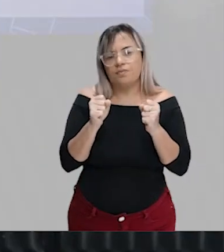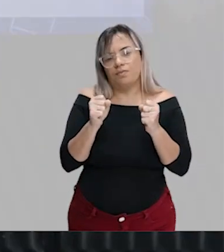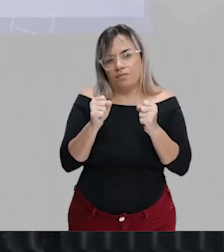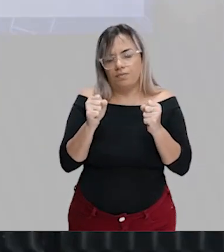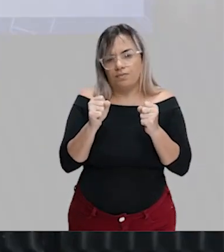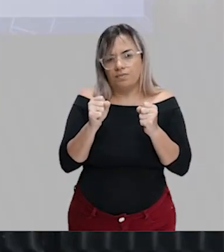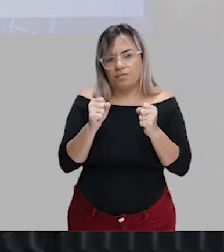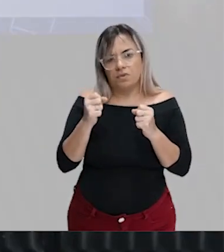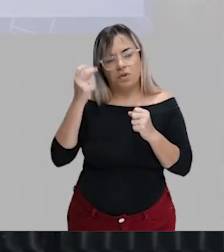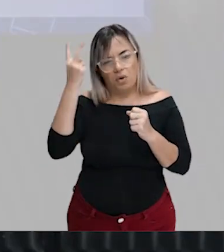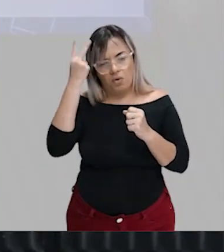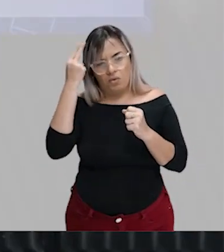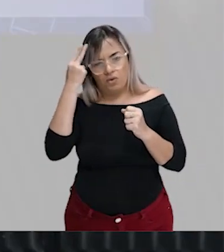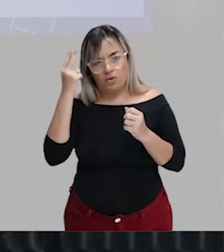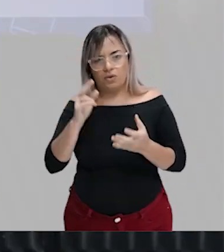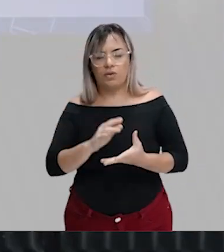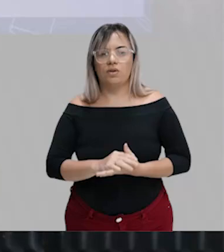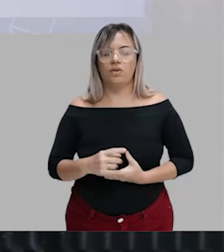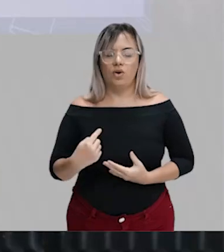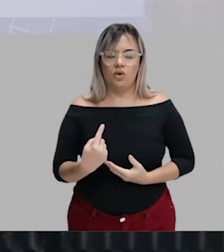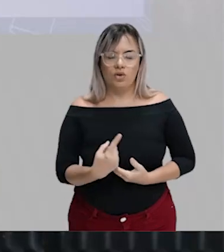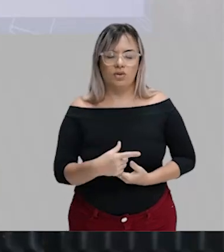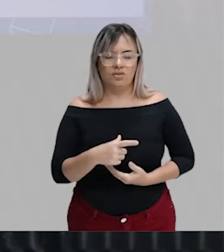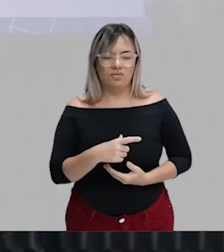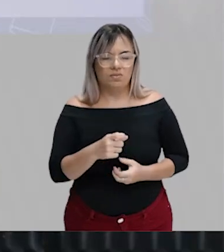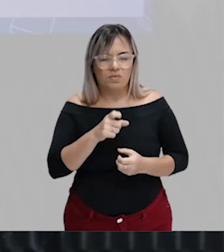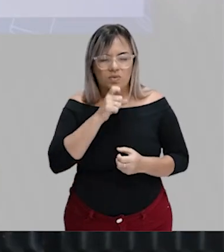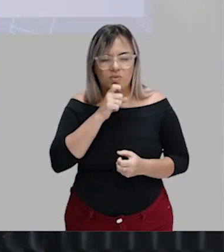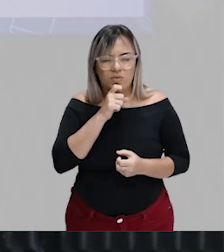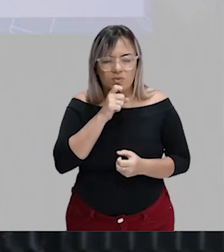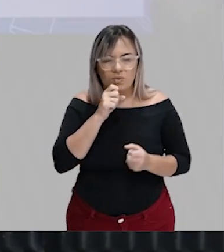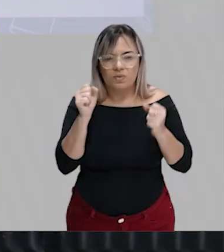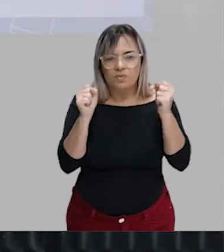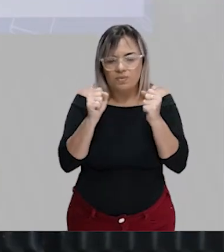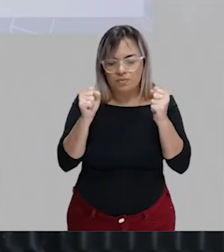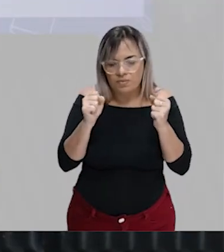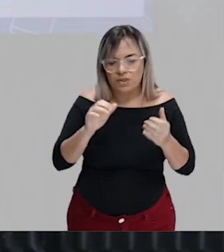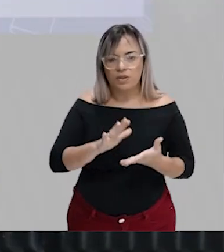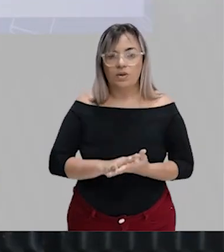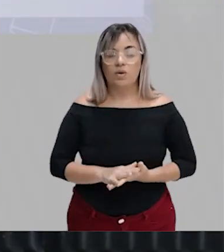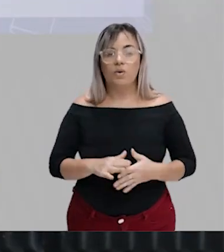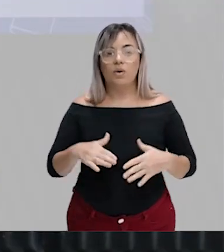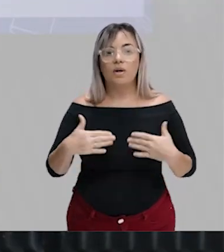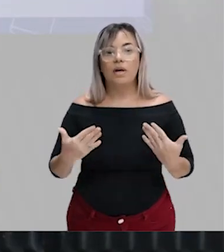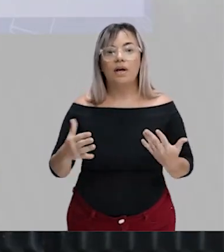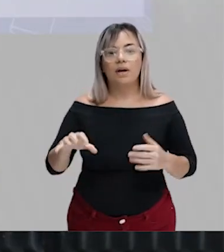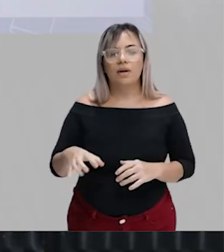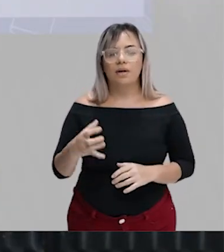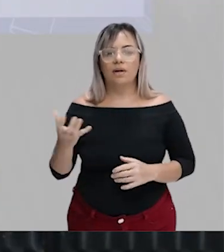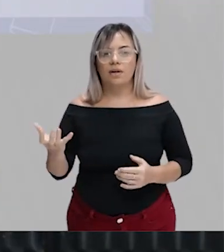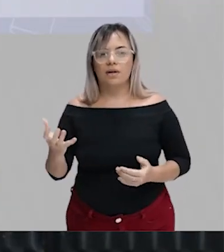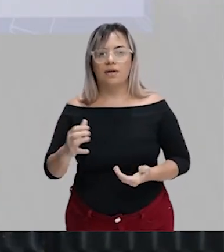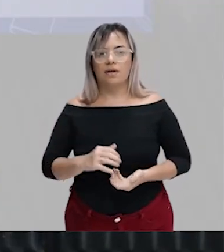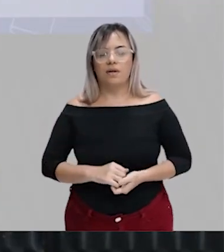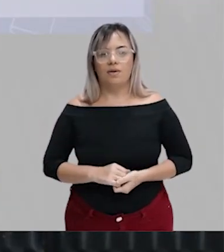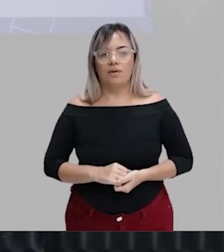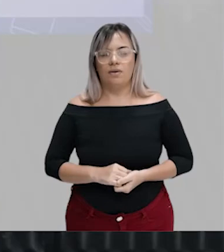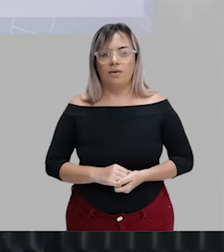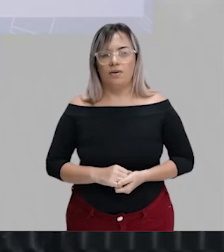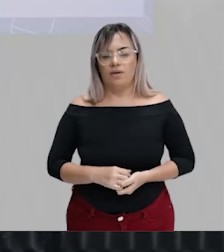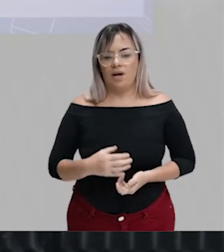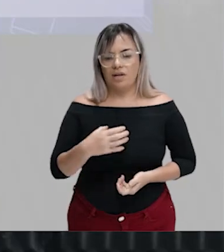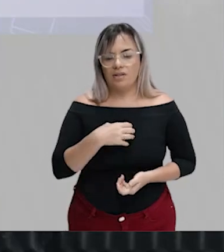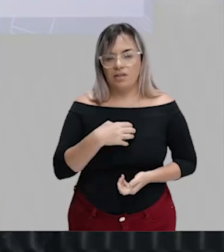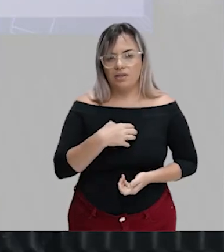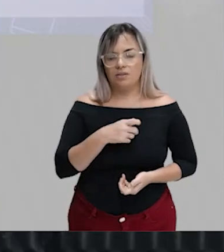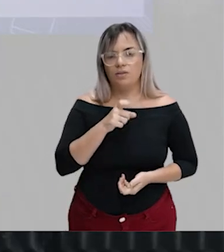No comum nós falamos que nós estamos com frio. Certo? O que é que acontece ali? Certo? Então, a sensação de